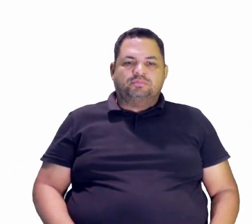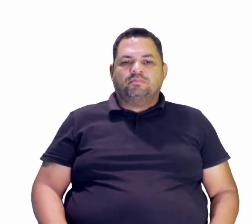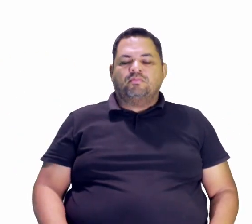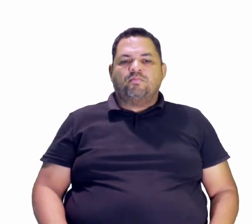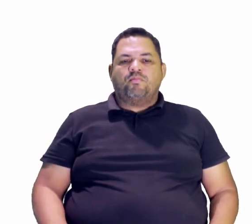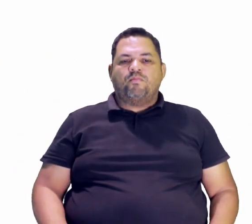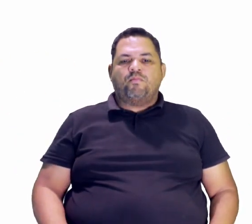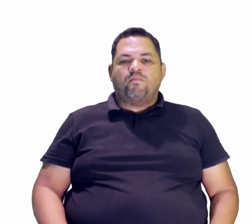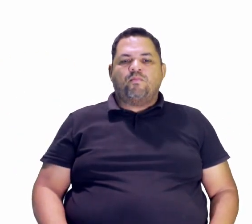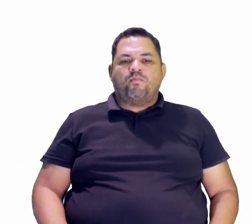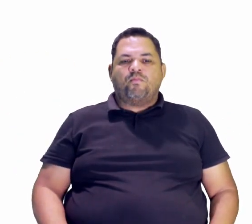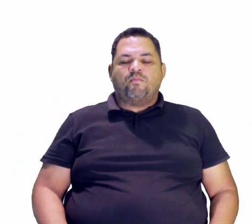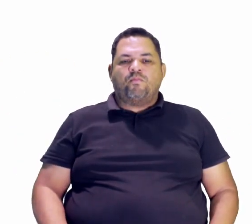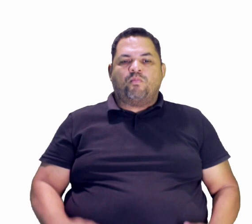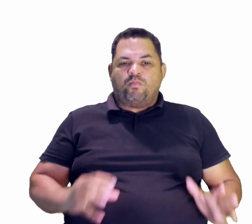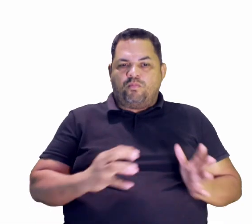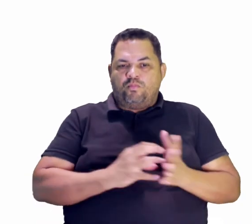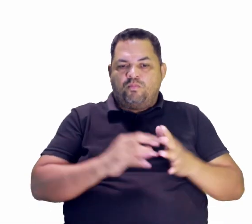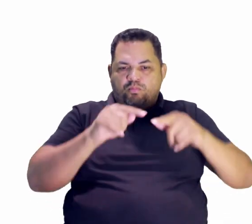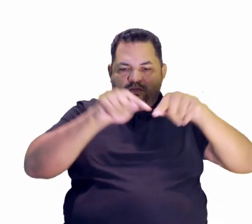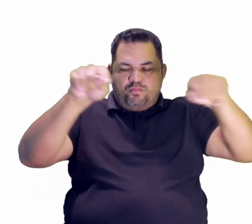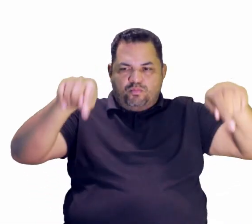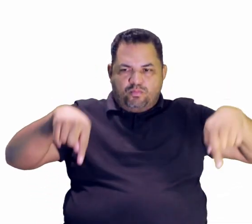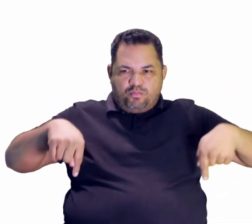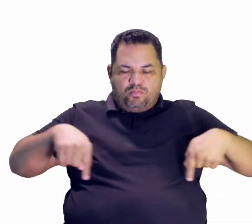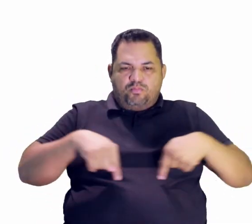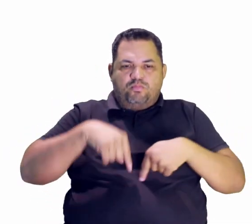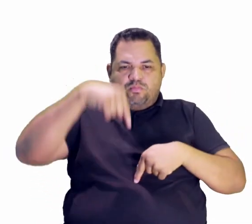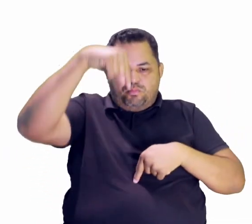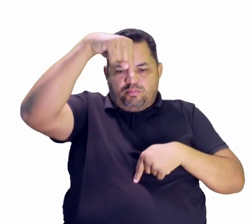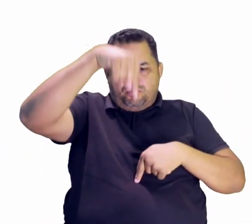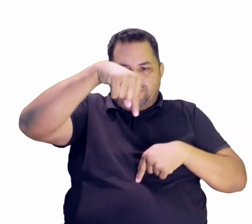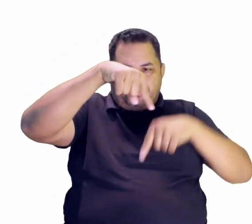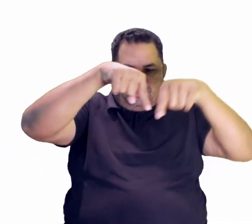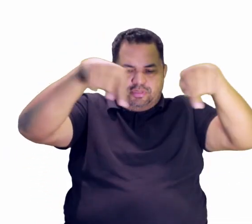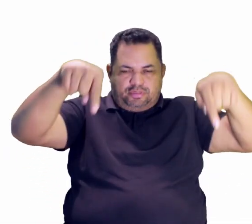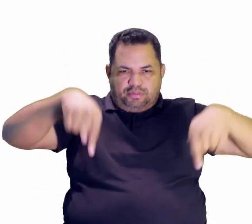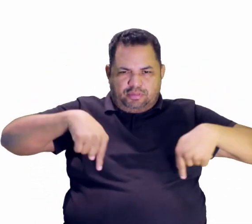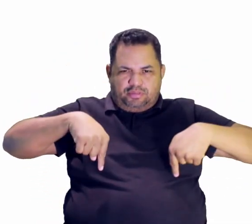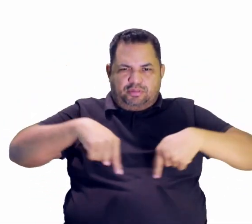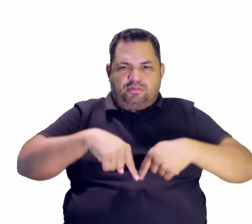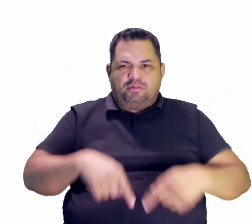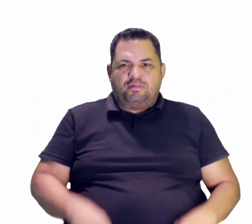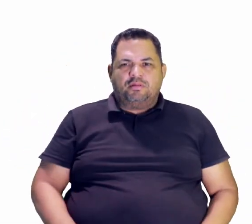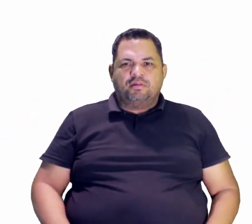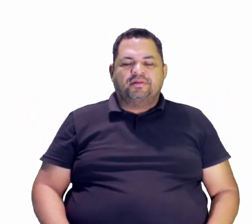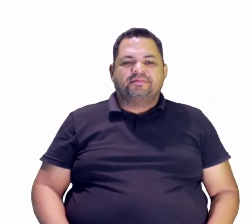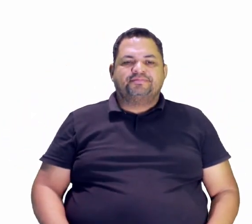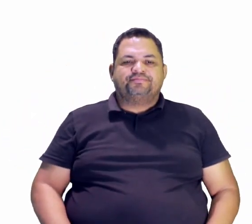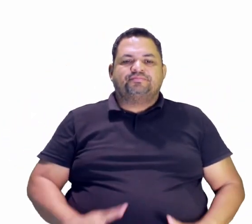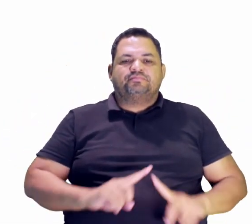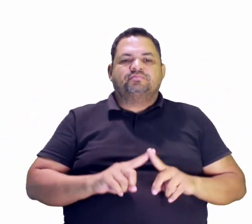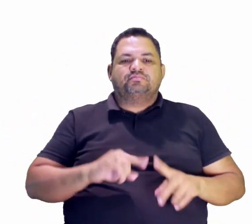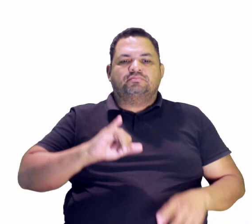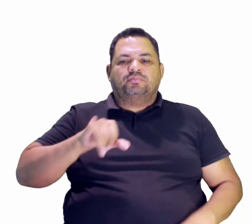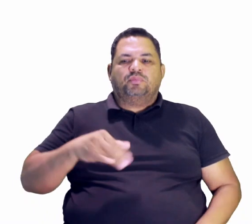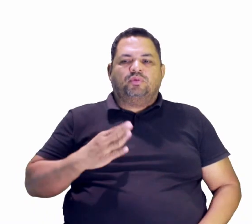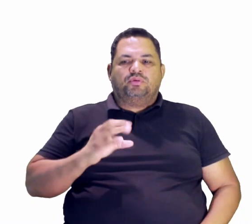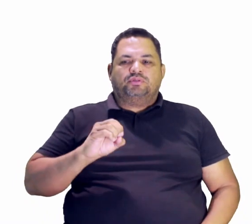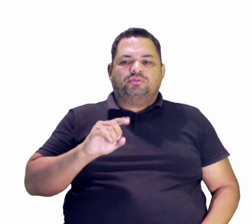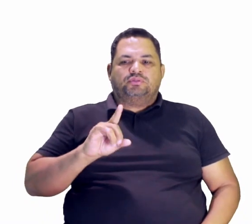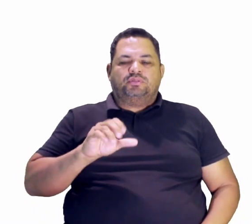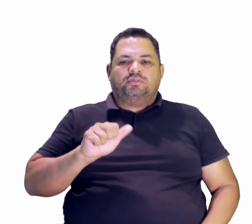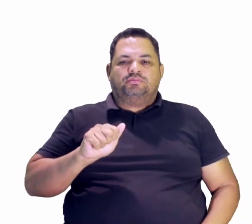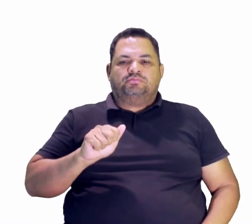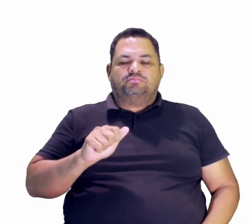Os dois estão aqui e Maria fez esse percurso e chegou aqui. Mas o João quer o menor, ele